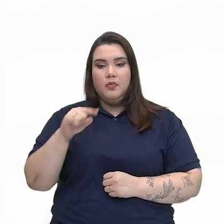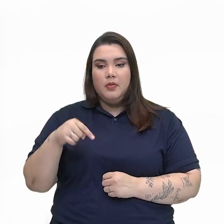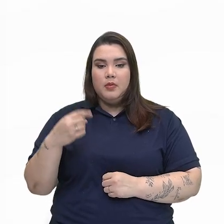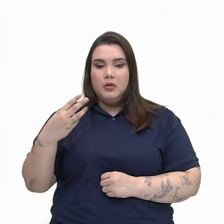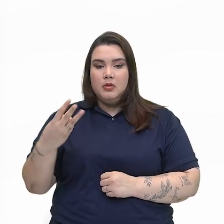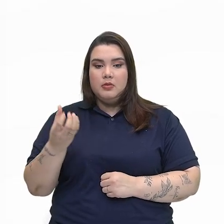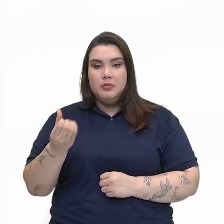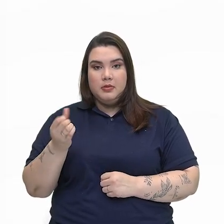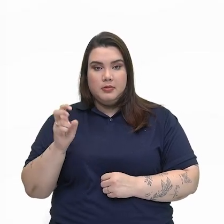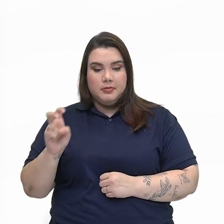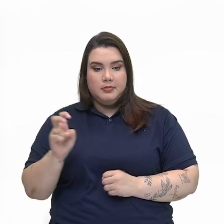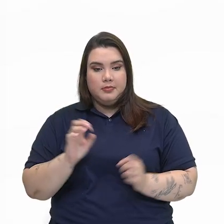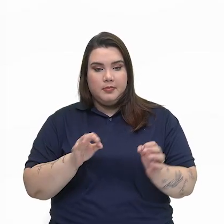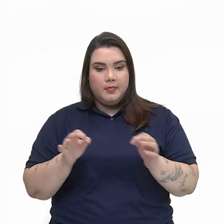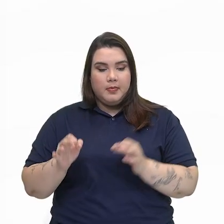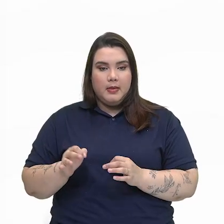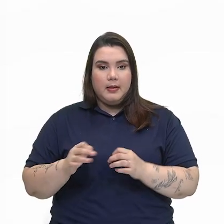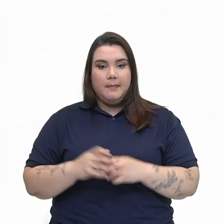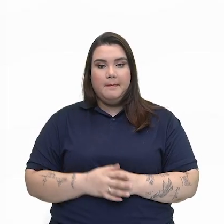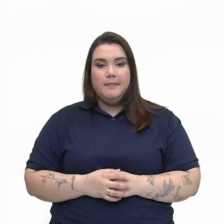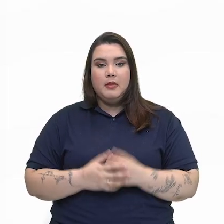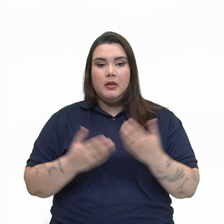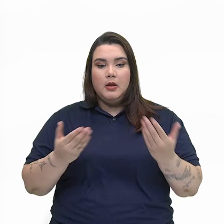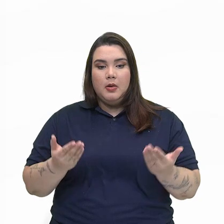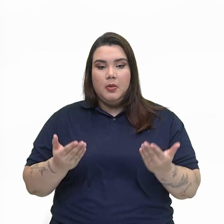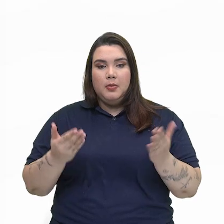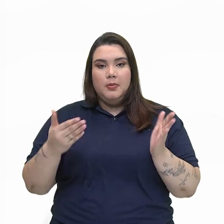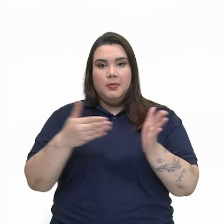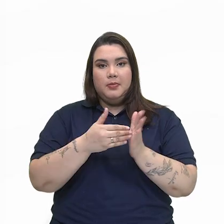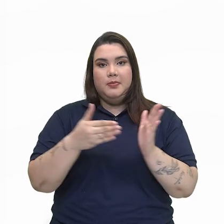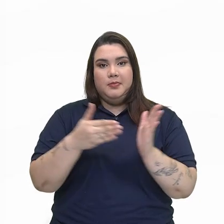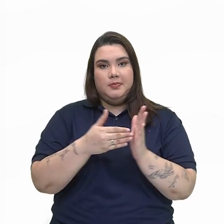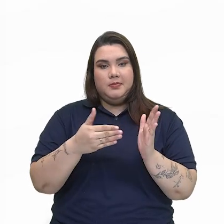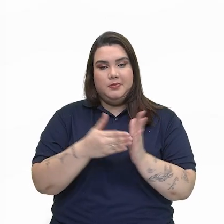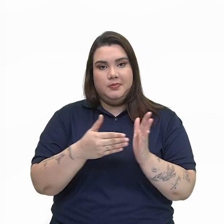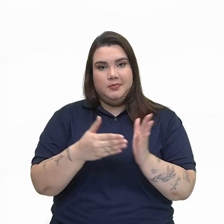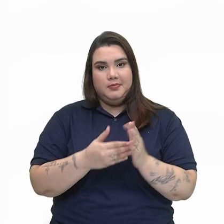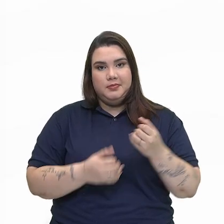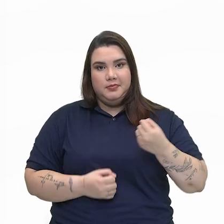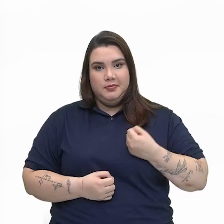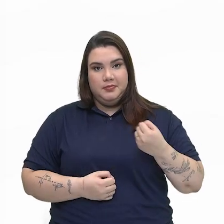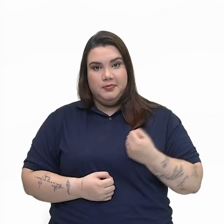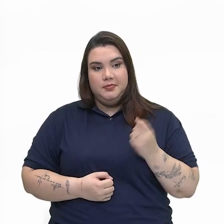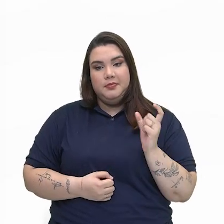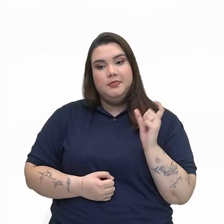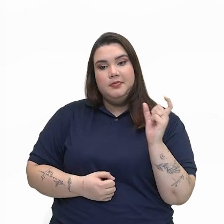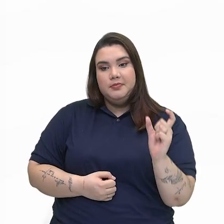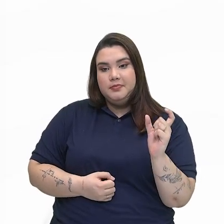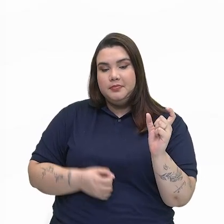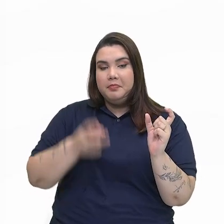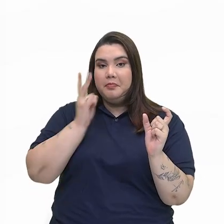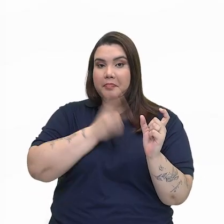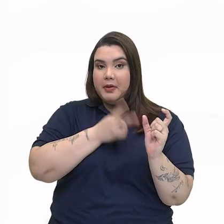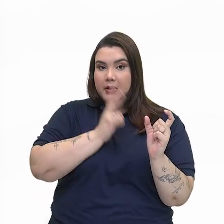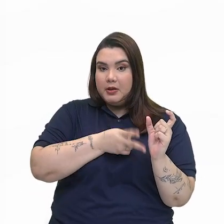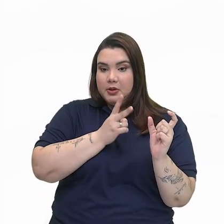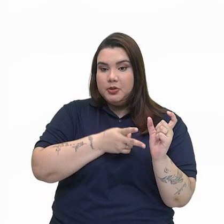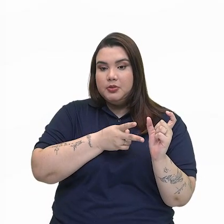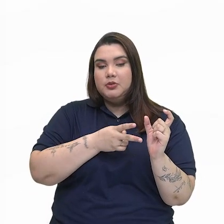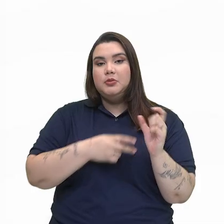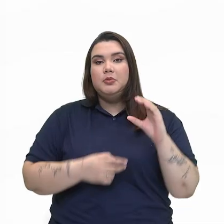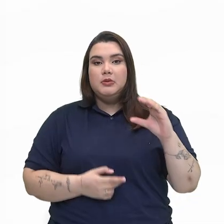1,365. Aí nós temos que a última casa decimal a ser conservada é a casa